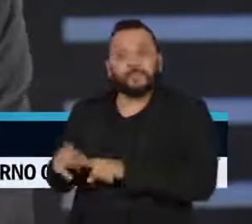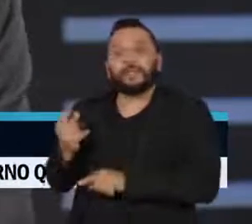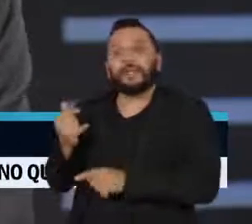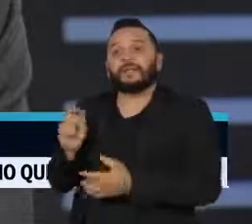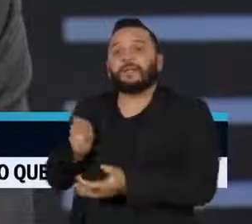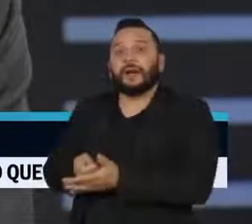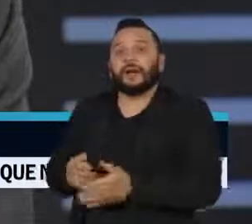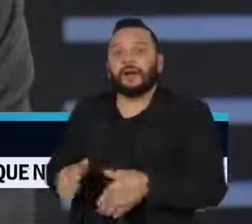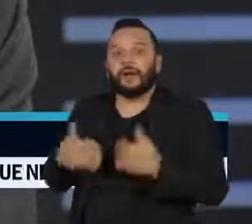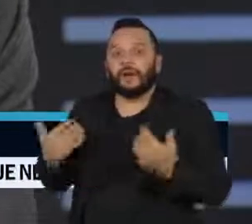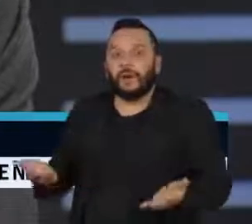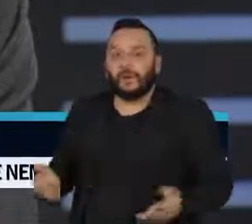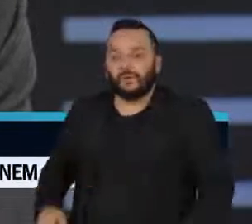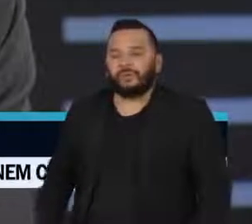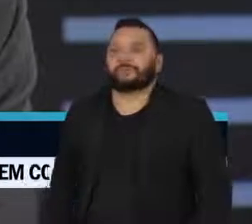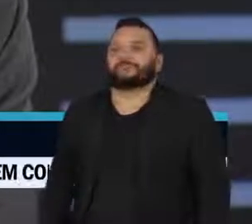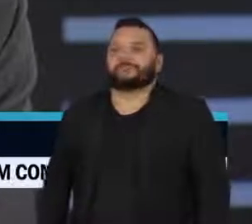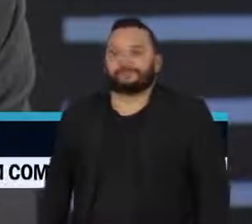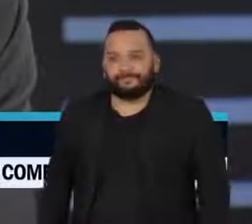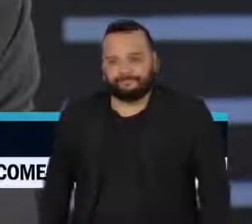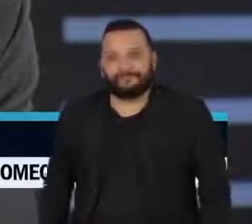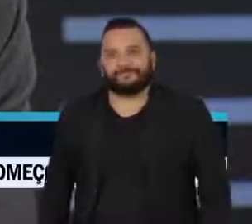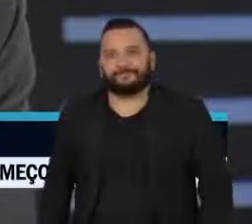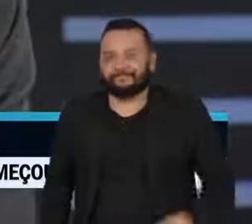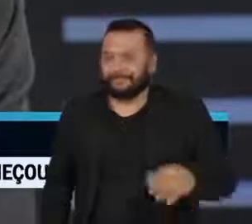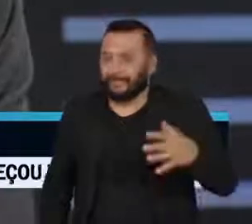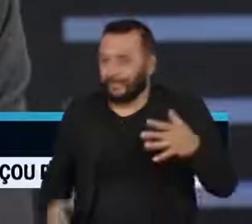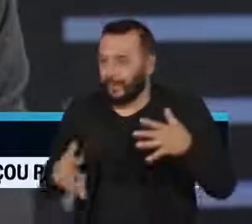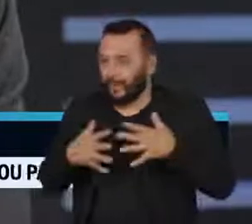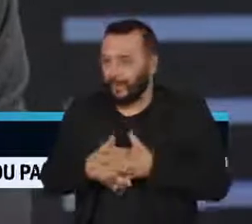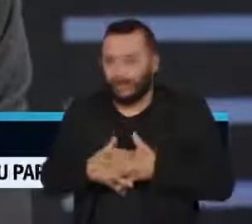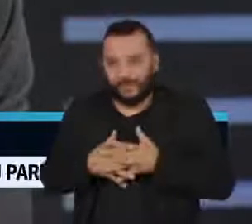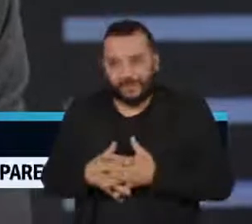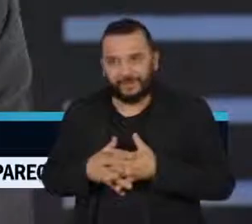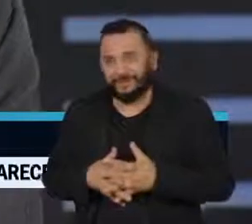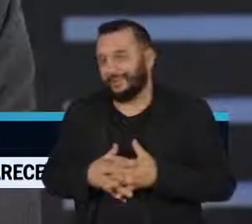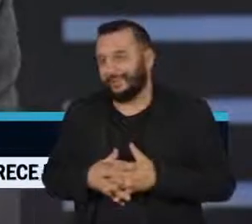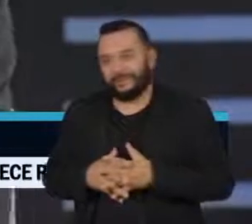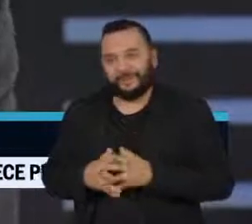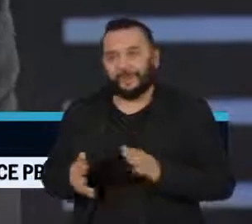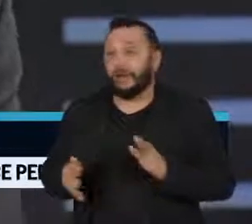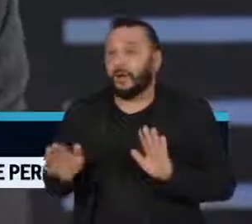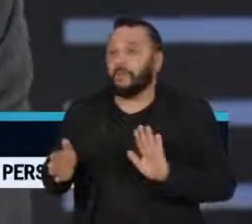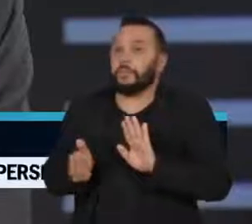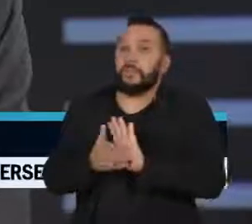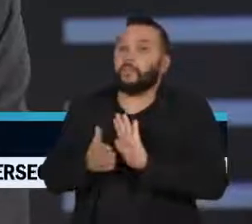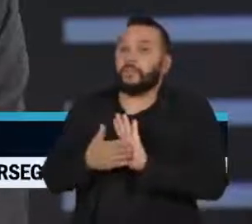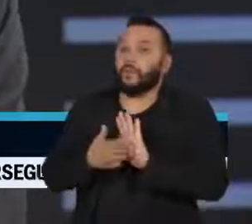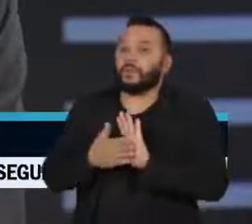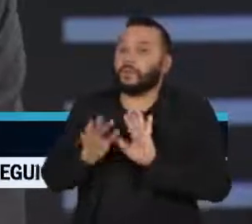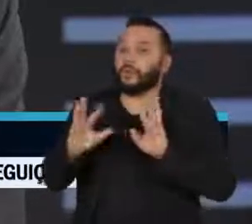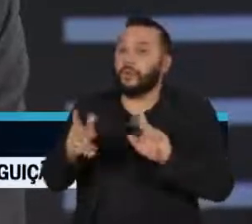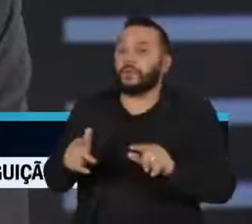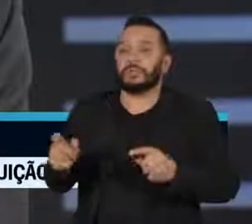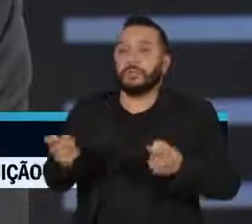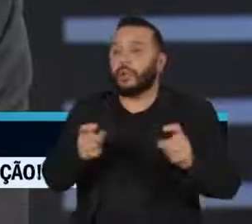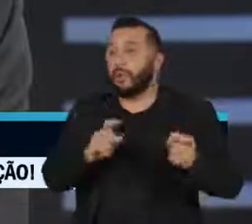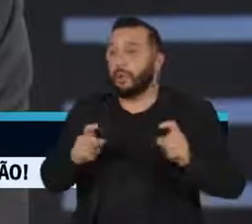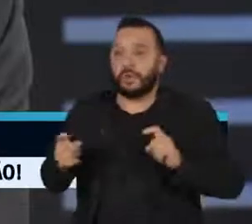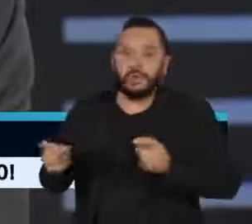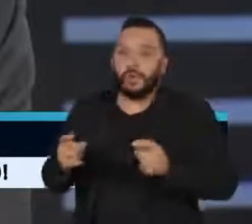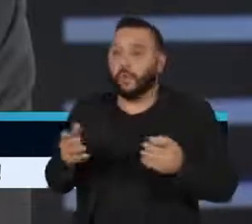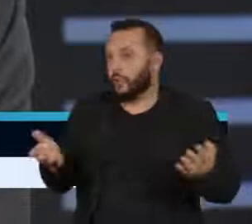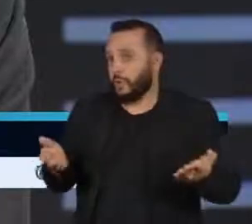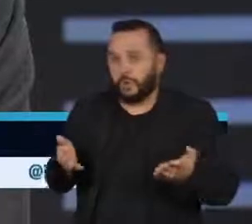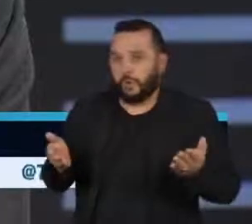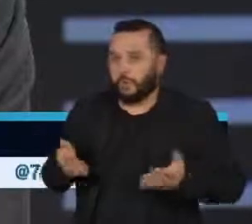Aí vai ser quase tão complicado quanto essa proposta do Guterres. Vamos Sim. todos nos reunir e fazer um rachuncho aqui